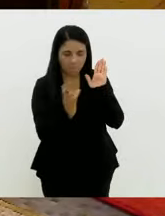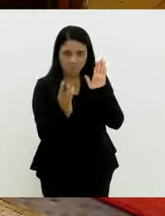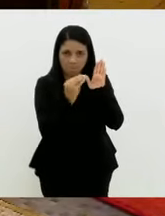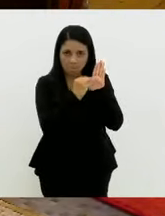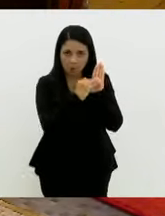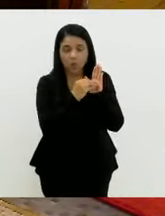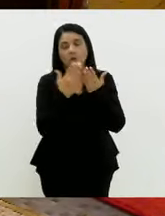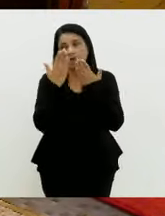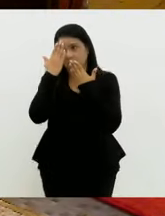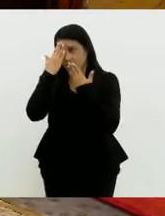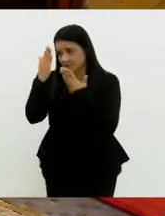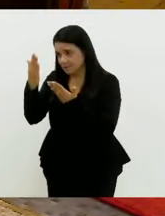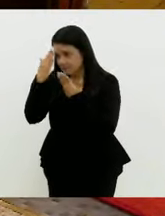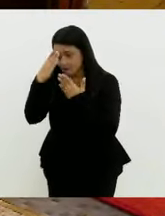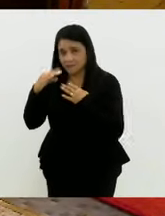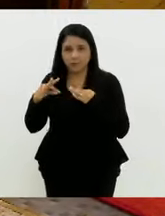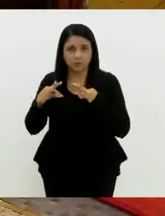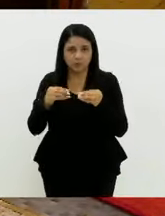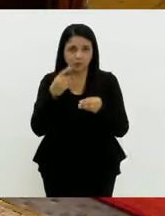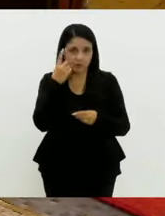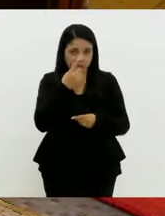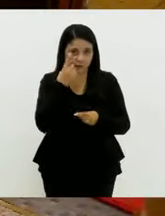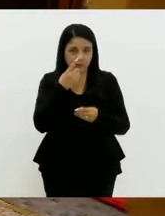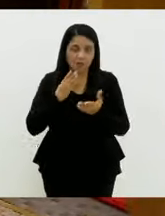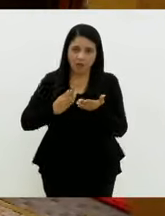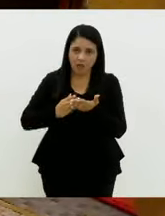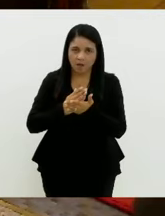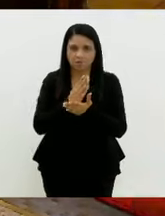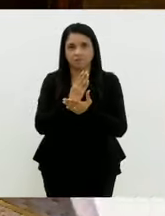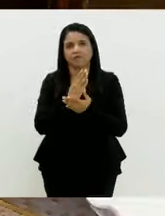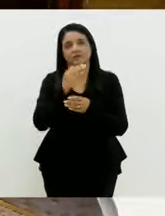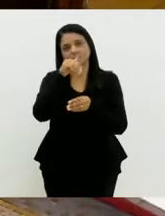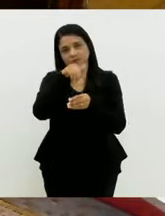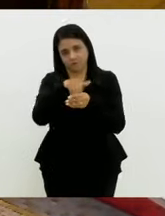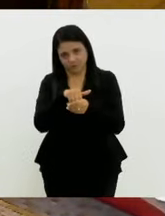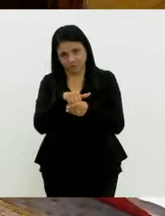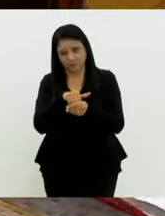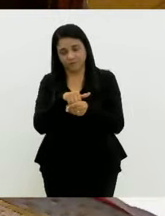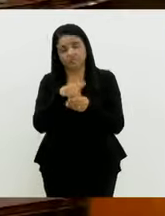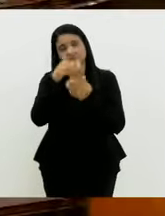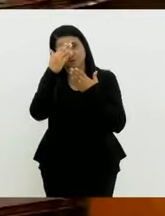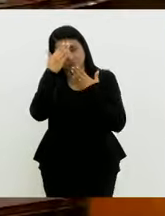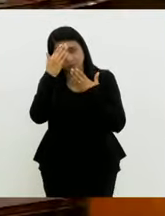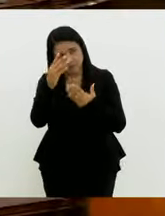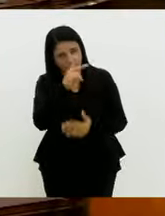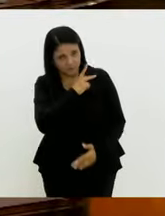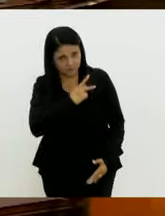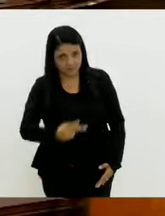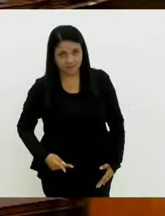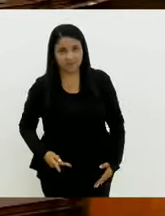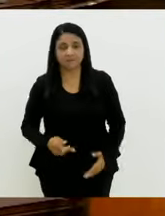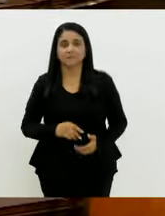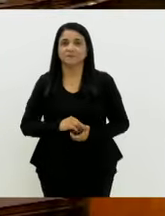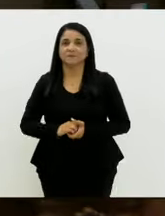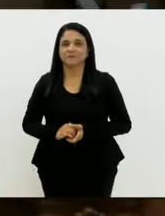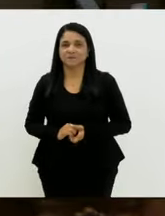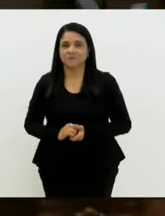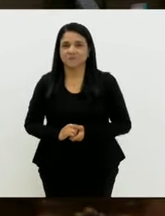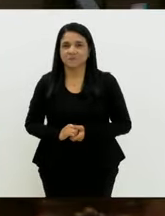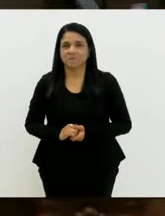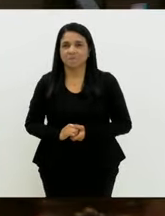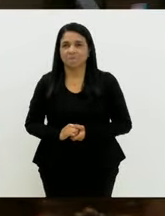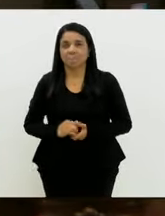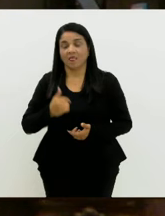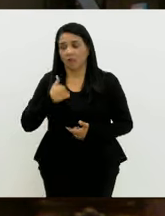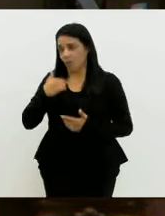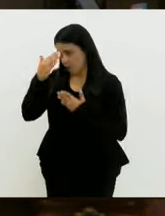aqui que de forma unânime aprovaram a nossa votação. Muito obrigado, senhor presidente. Eu que